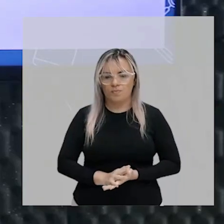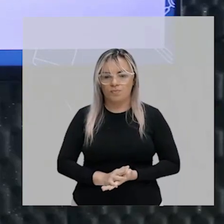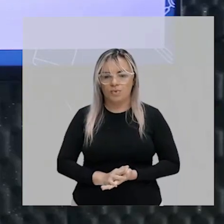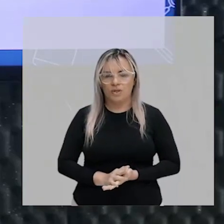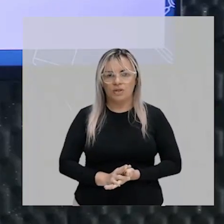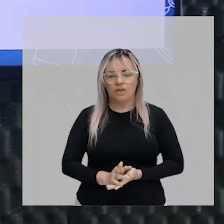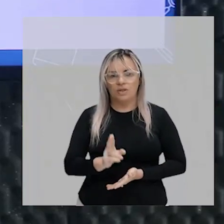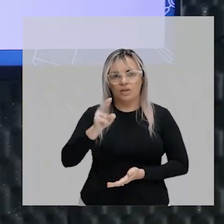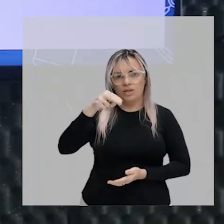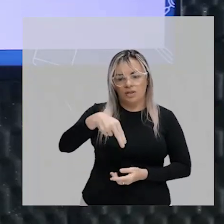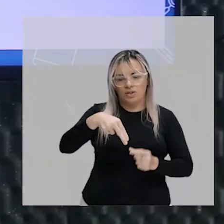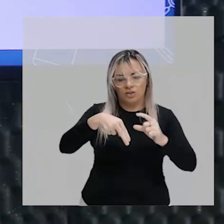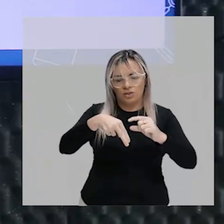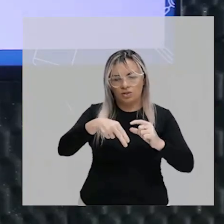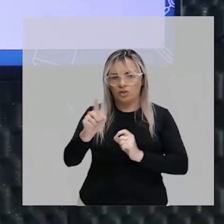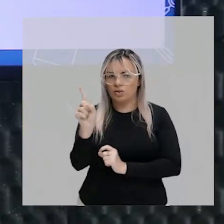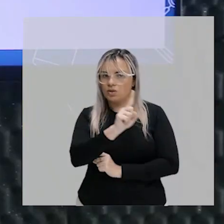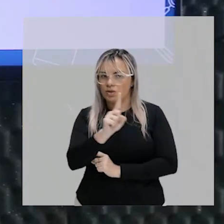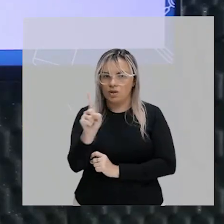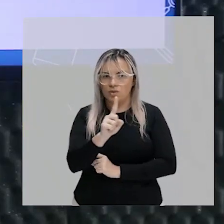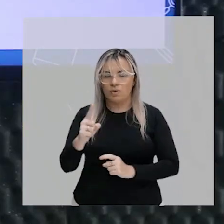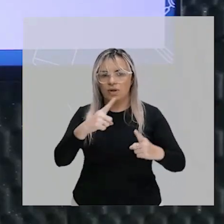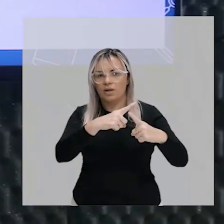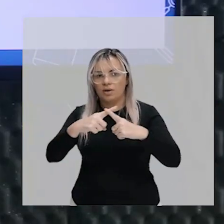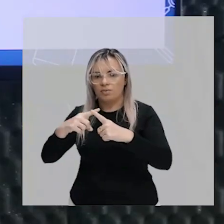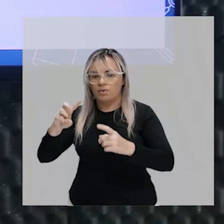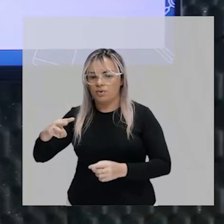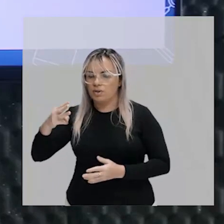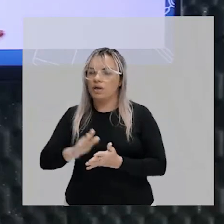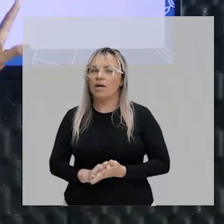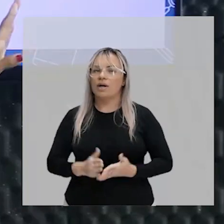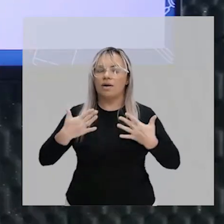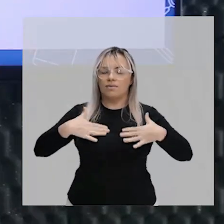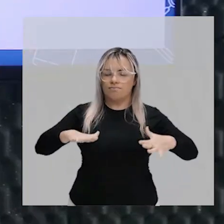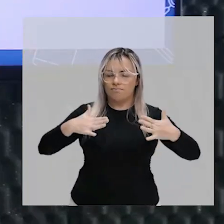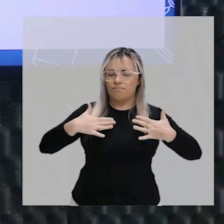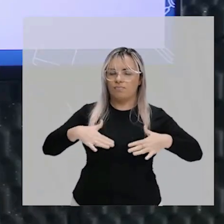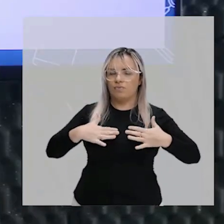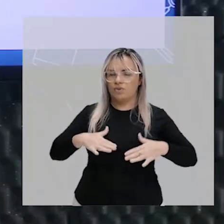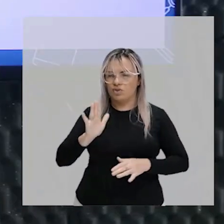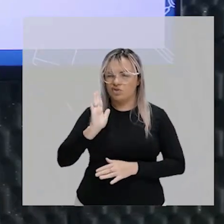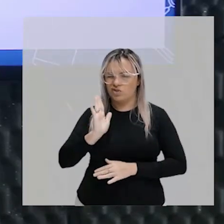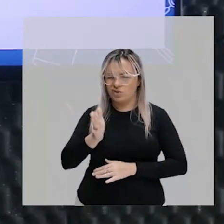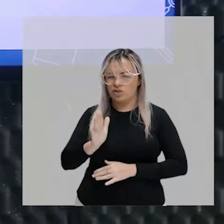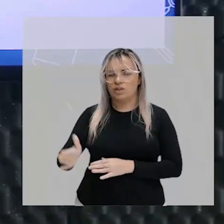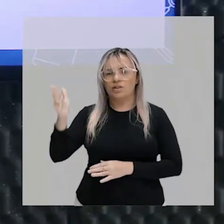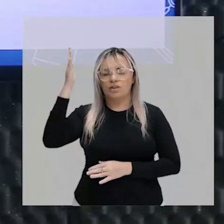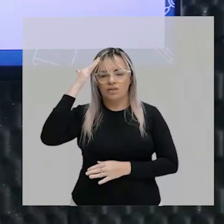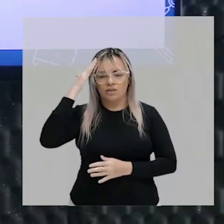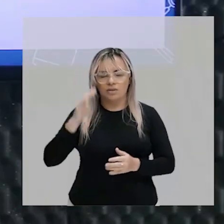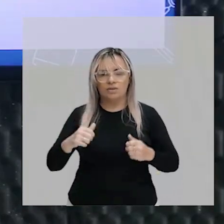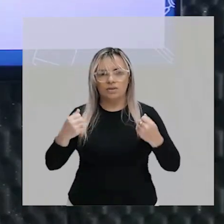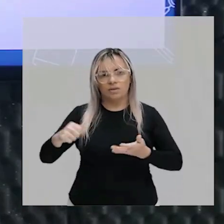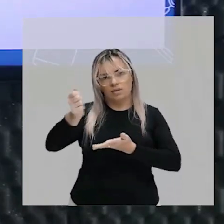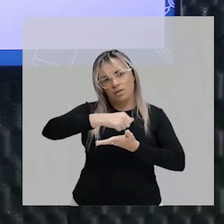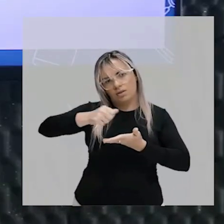é múltiplo de três gente calma você vai já entender o porque deu precisar escrever esse conjunto então Vamos